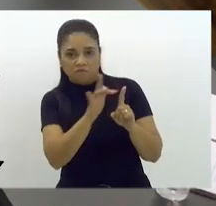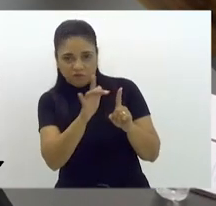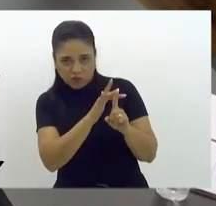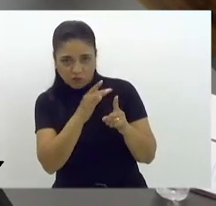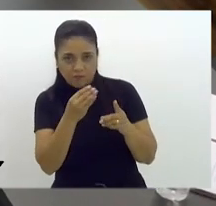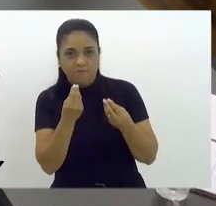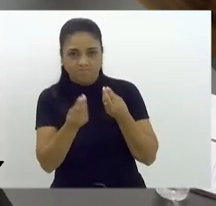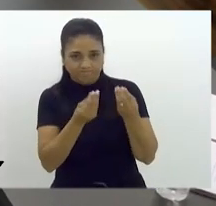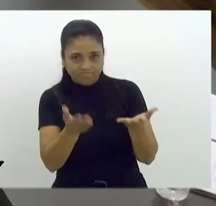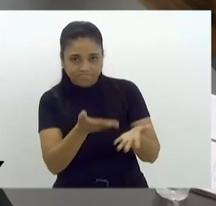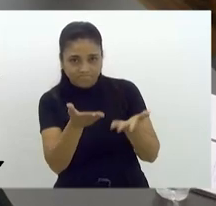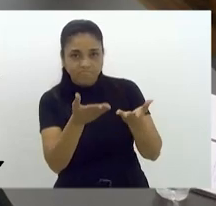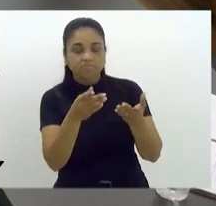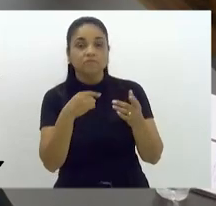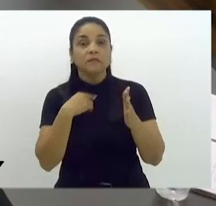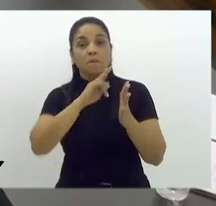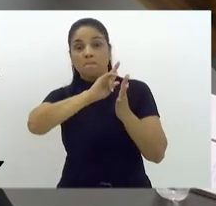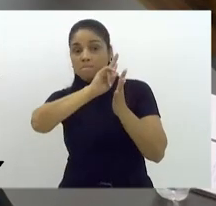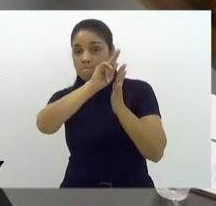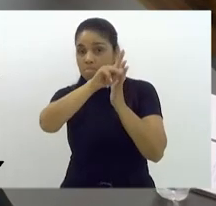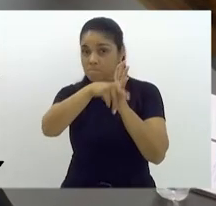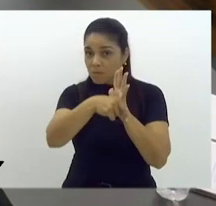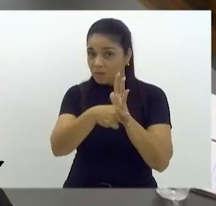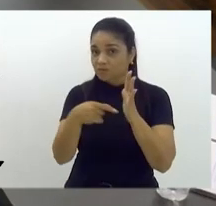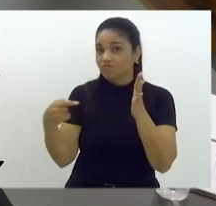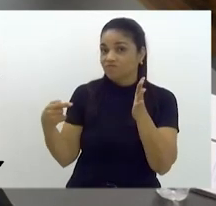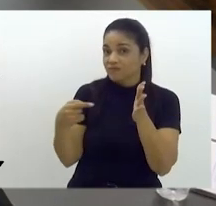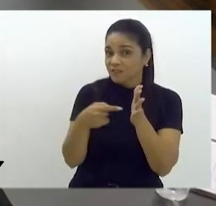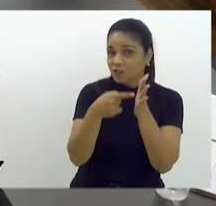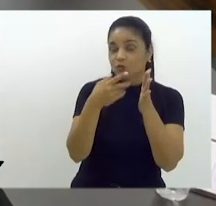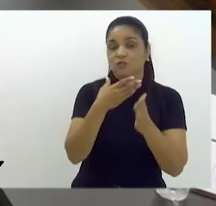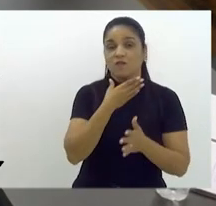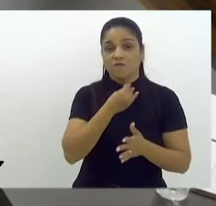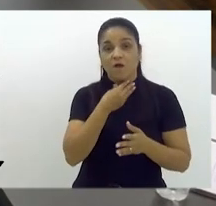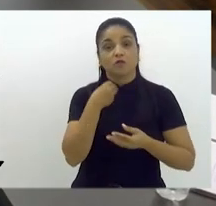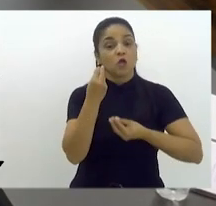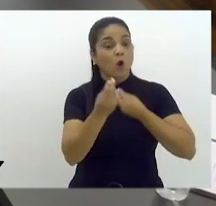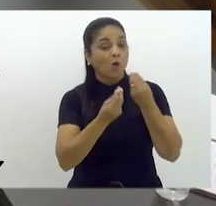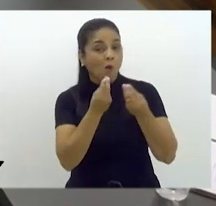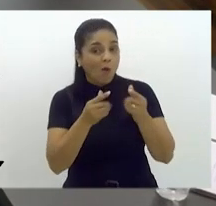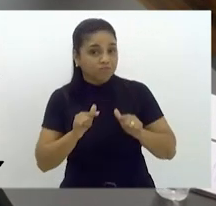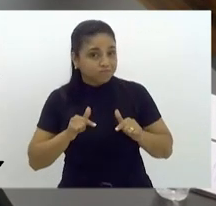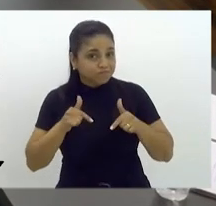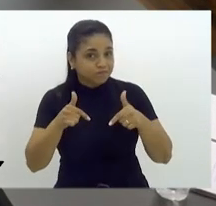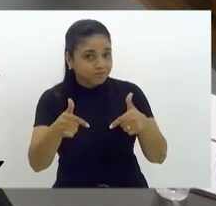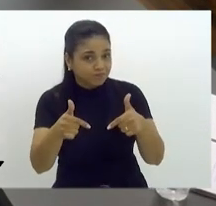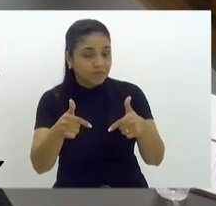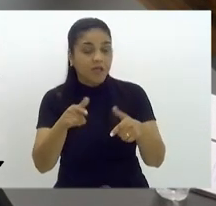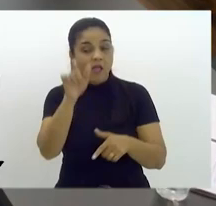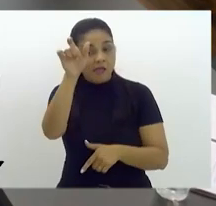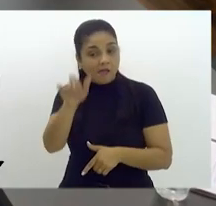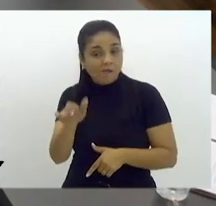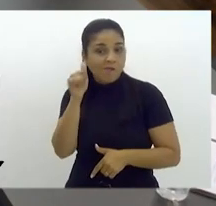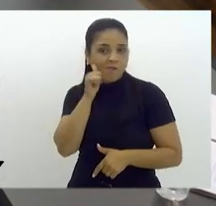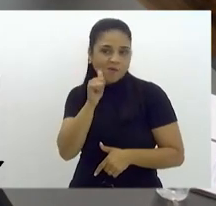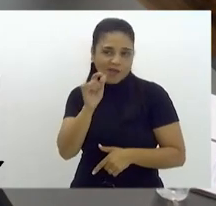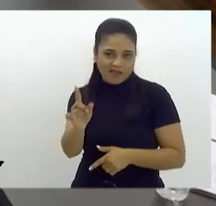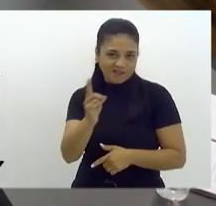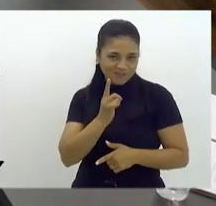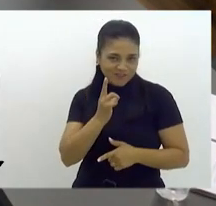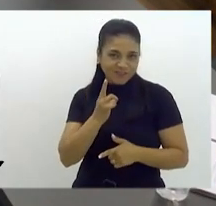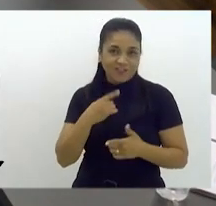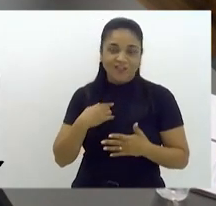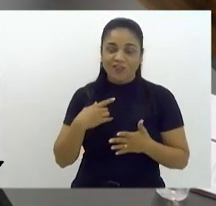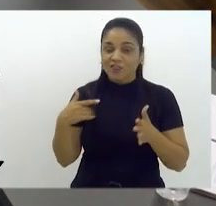que ter um protocolo para saber sobre denúncias falsas e como lidar com isso e como sim saber lidar com as mulheres que fazem a nossa falsa temos que melhorar a medida